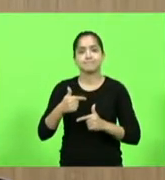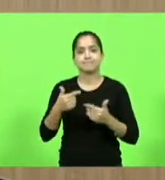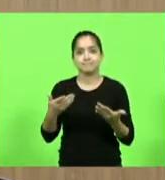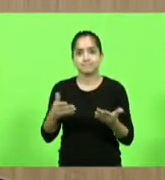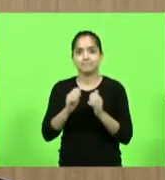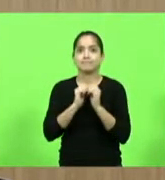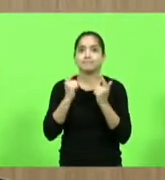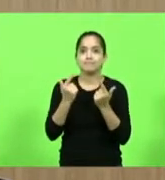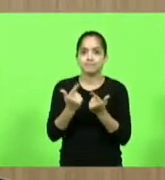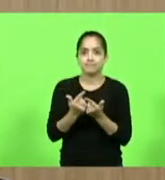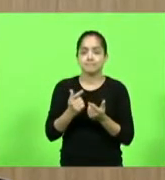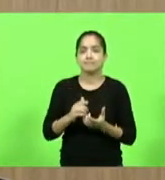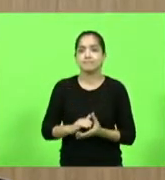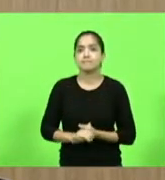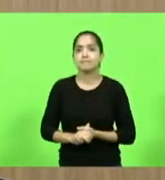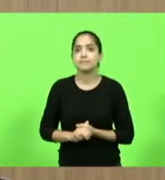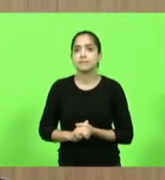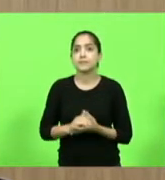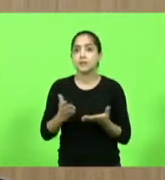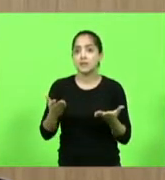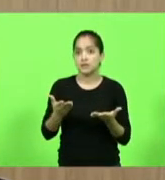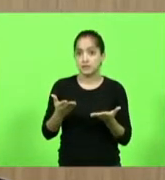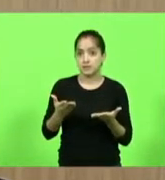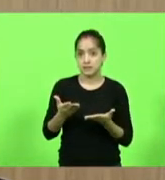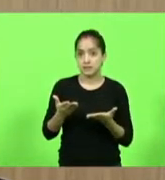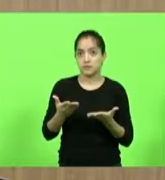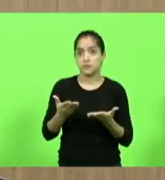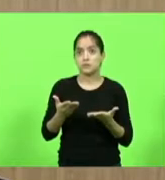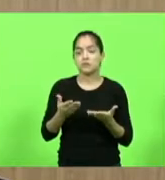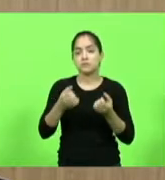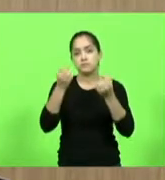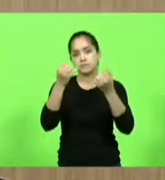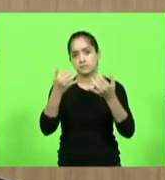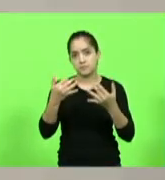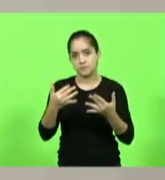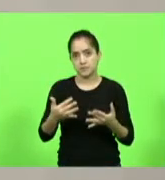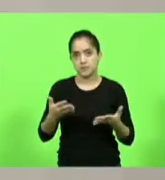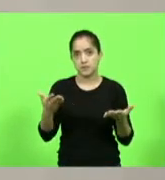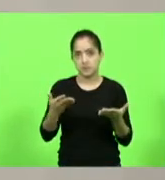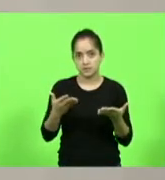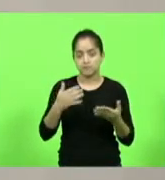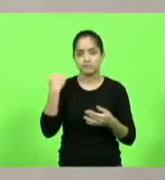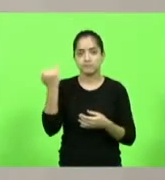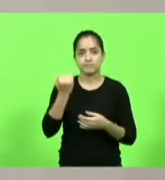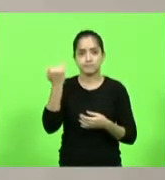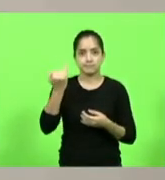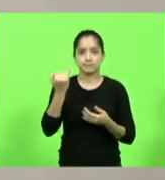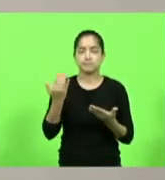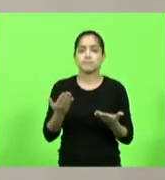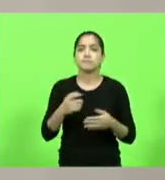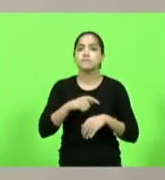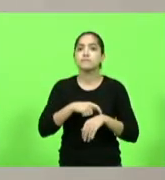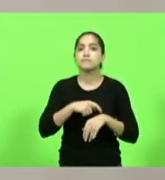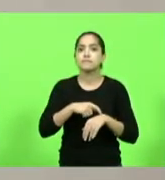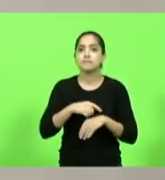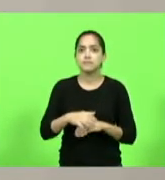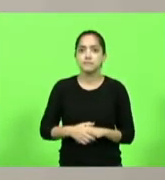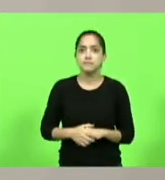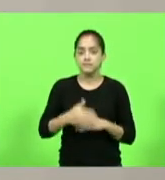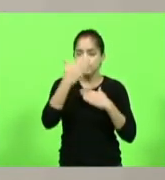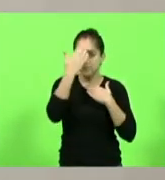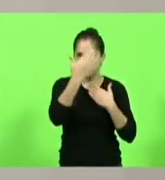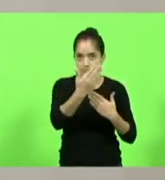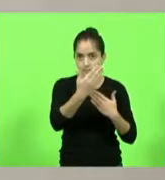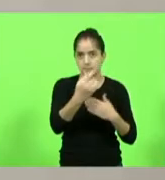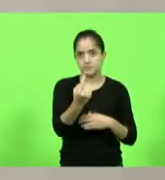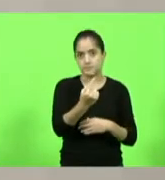Assembleia Legislativa. E, para tanto, faço algumas considerações muito importantes para este momento, que é agradecer